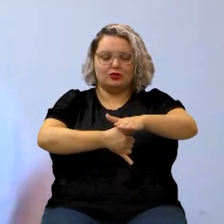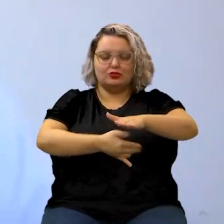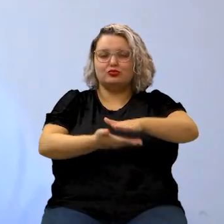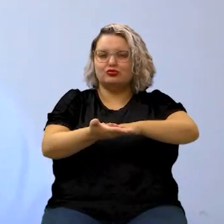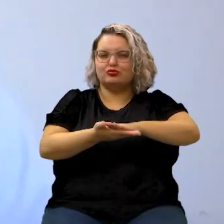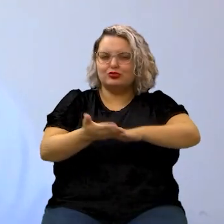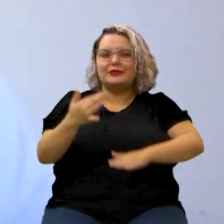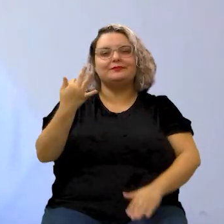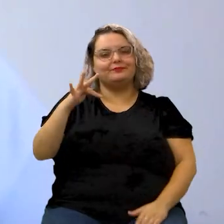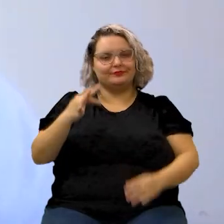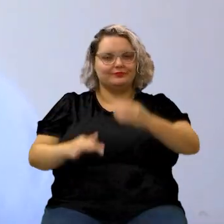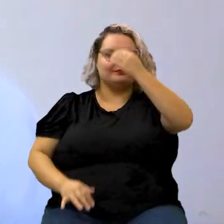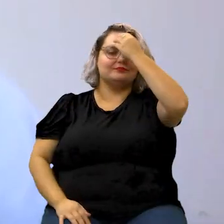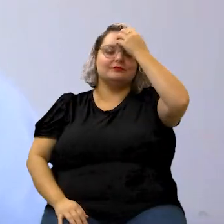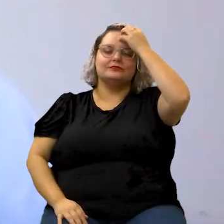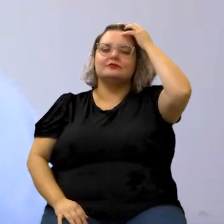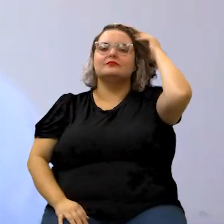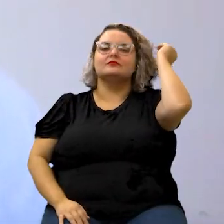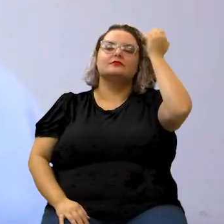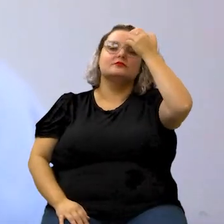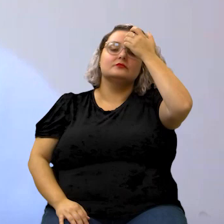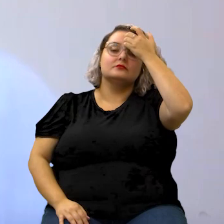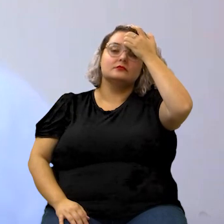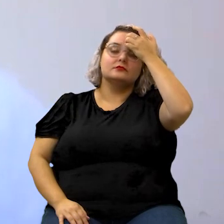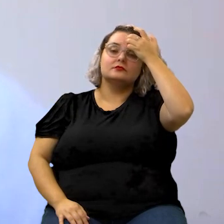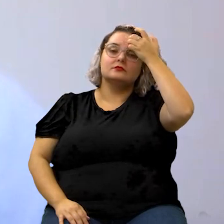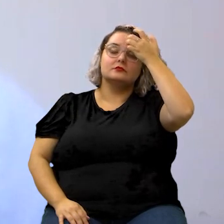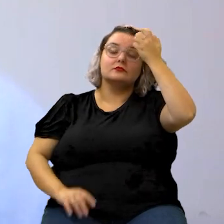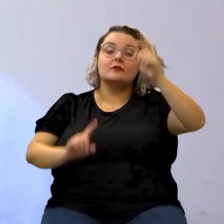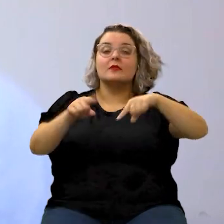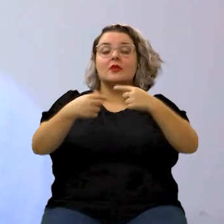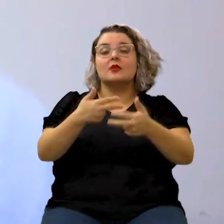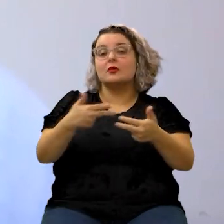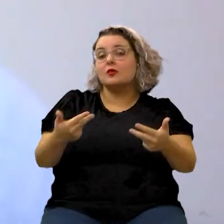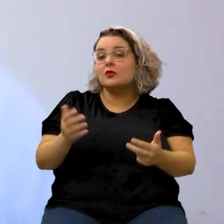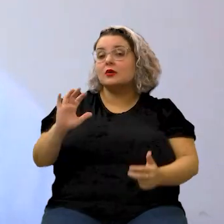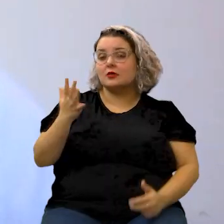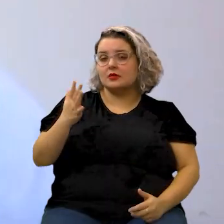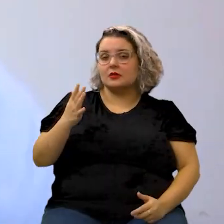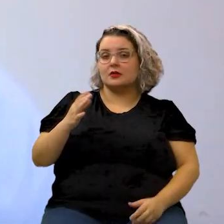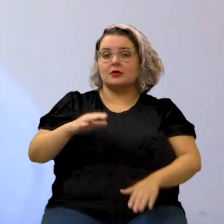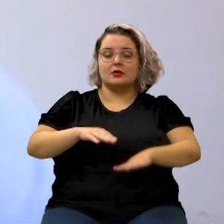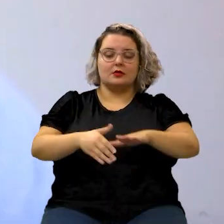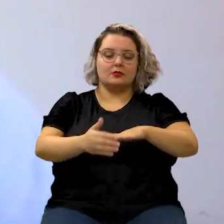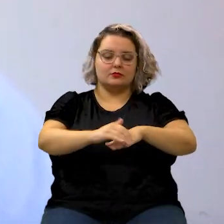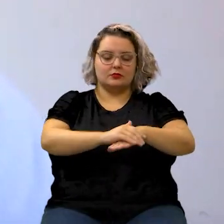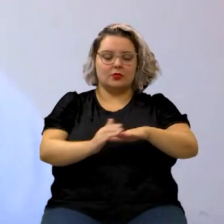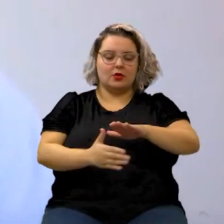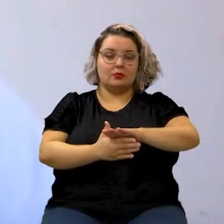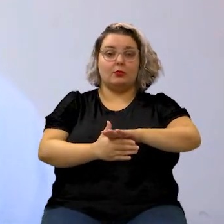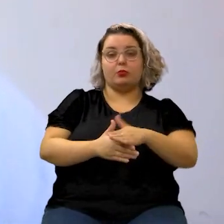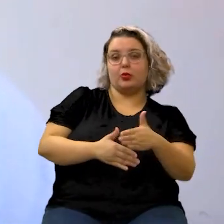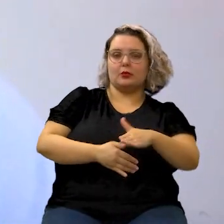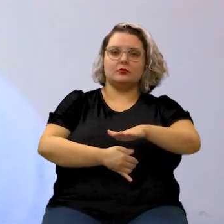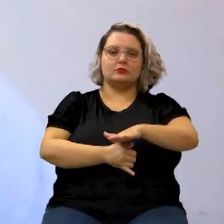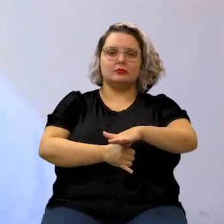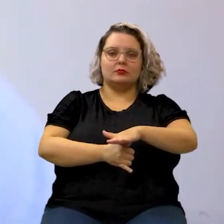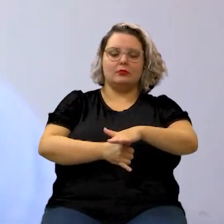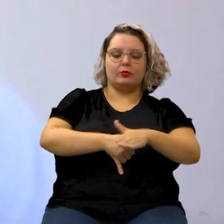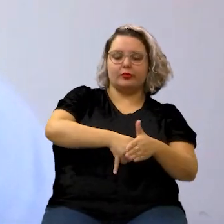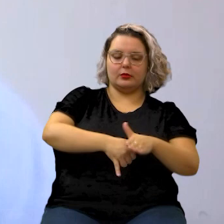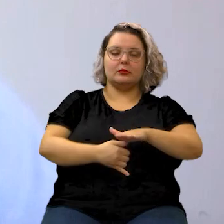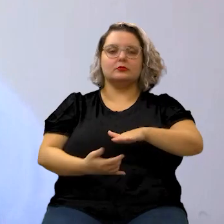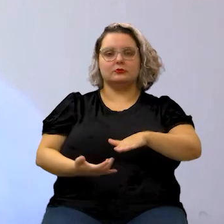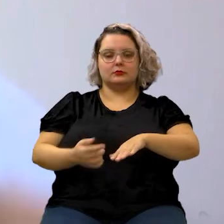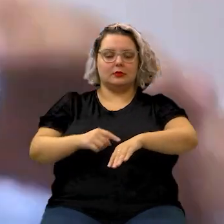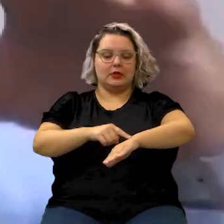causa muita dor. Uma das outras coisas que podem acontecer são as entorses, né? Então, torcer o seu tornozelo.